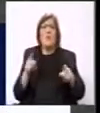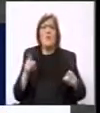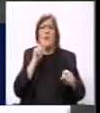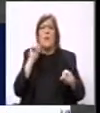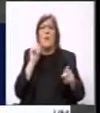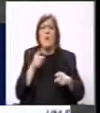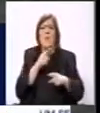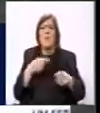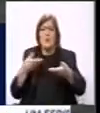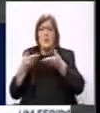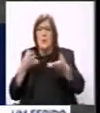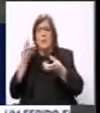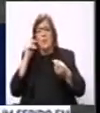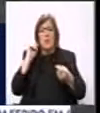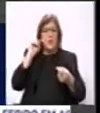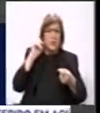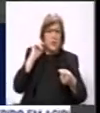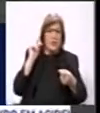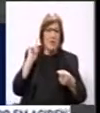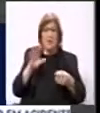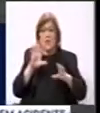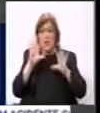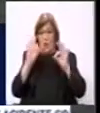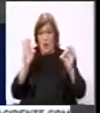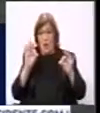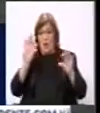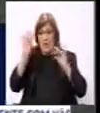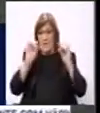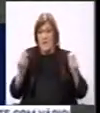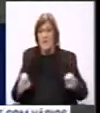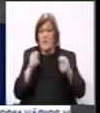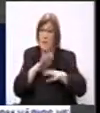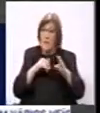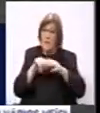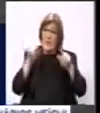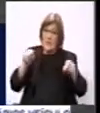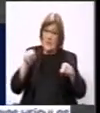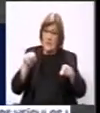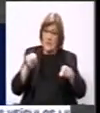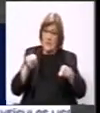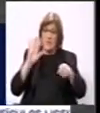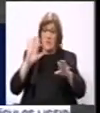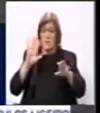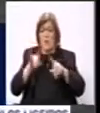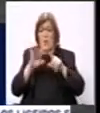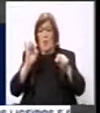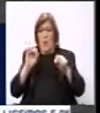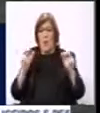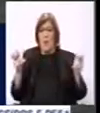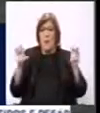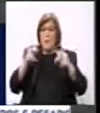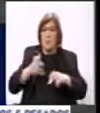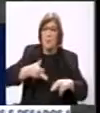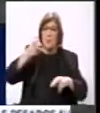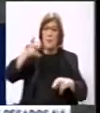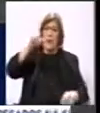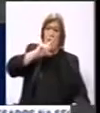colinas com os outros é fundamental é esse também o tempo que o futebol faço é que nós podemos de facto conduzir por cursos à distância